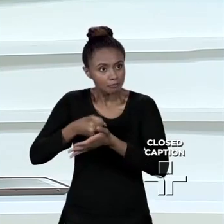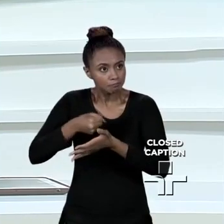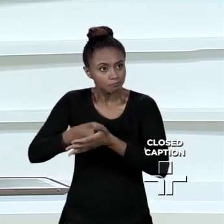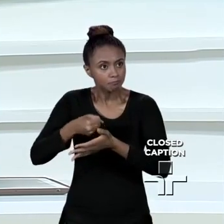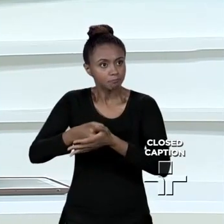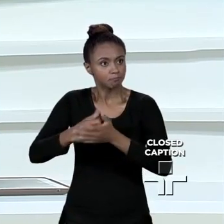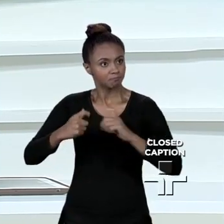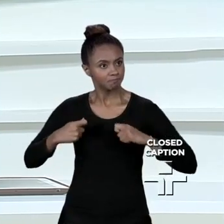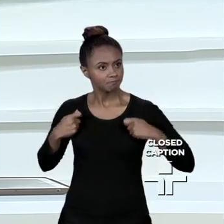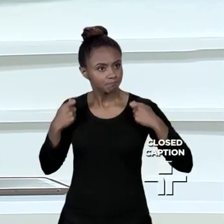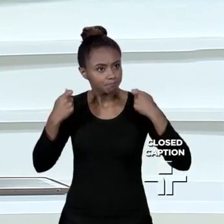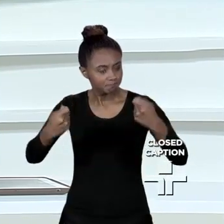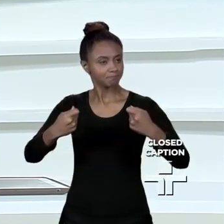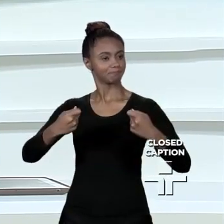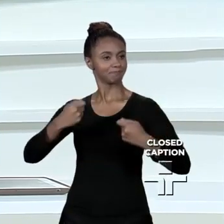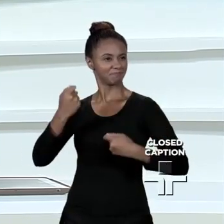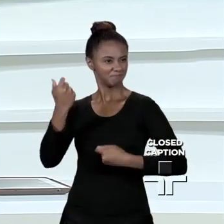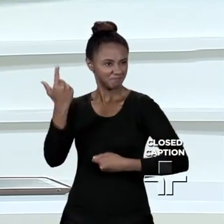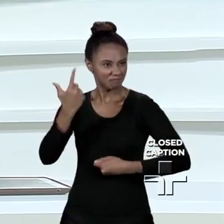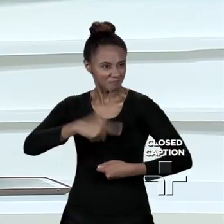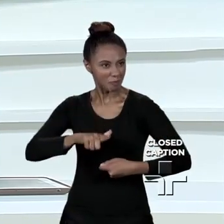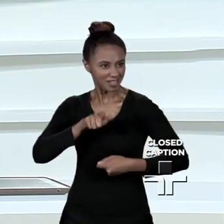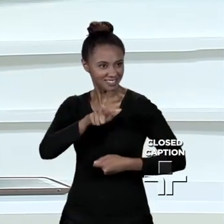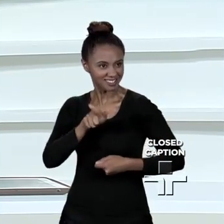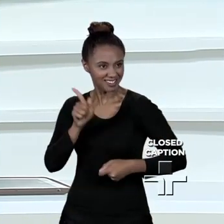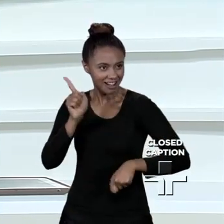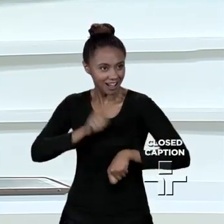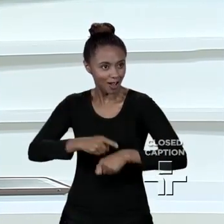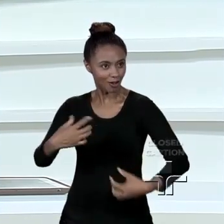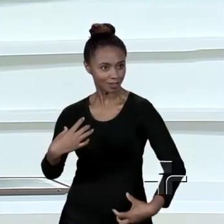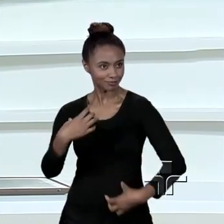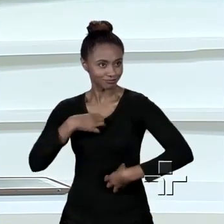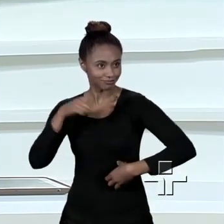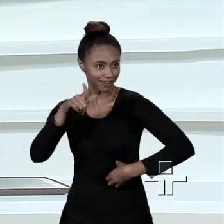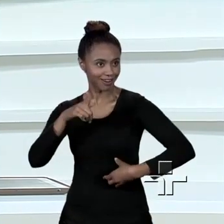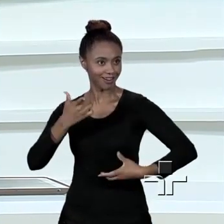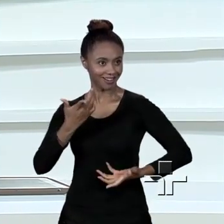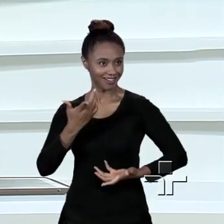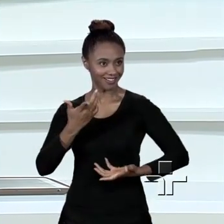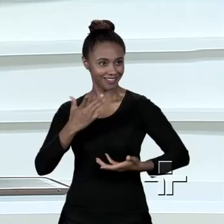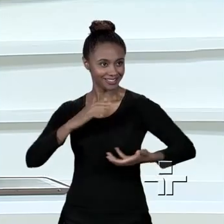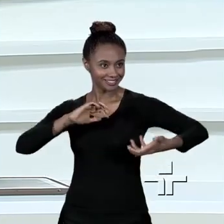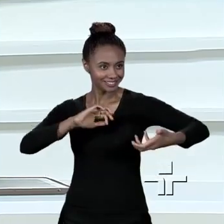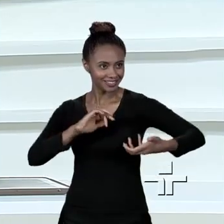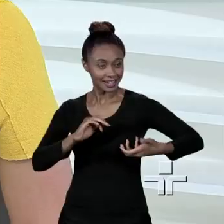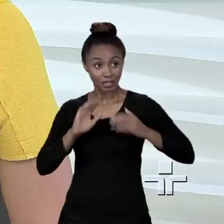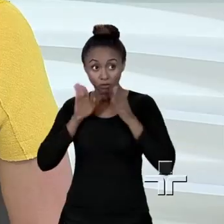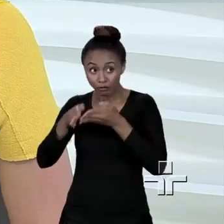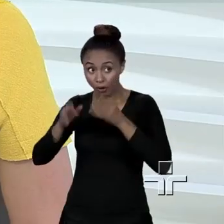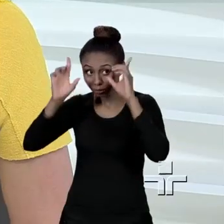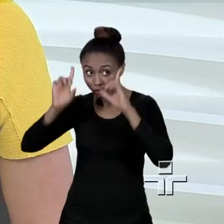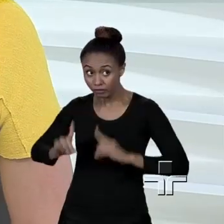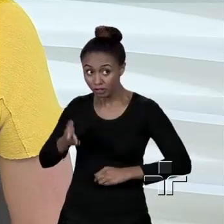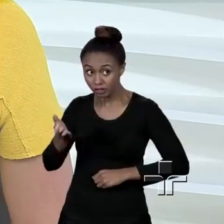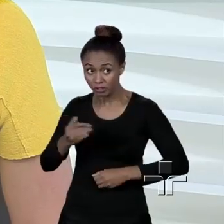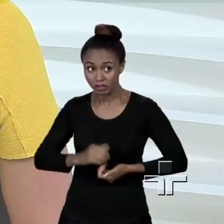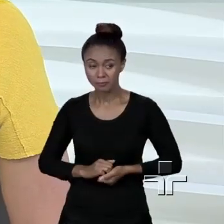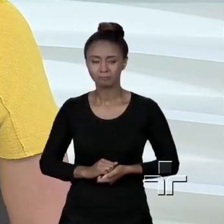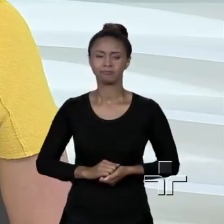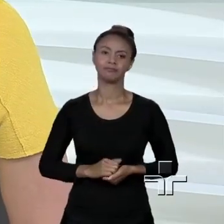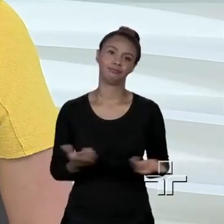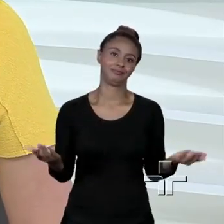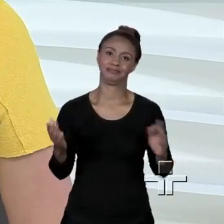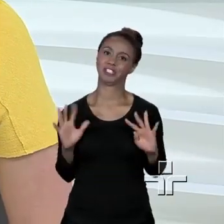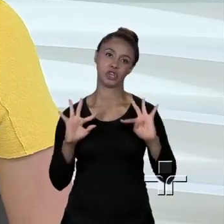assim, de cara, assim, na sua chegada ao Senado, especialmente para as pessoas com deficiência?